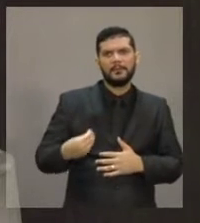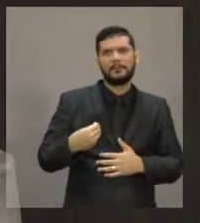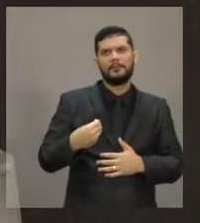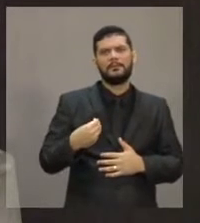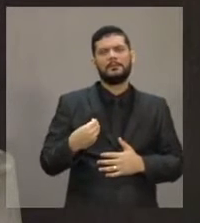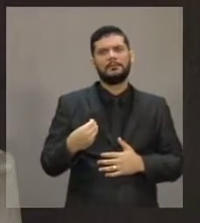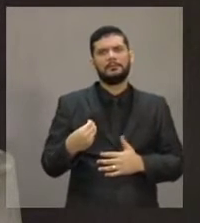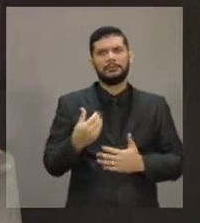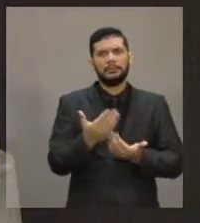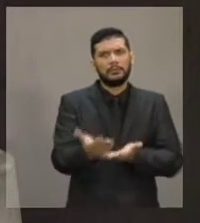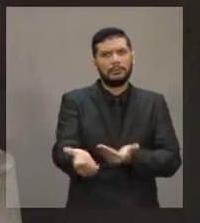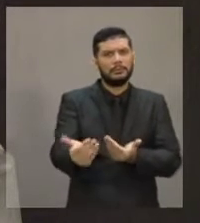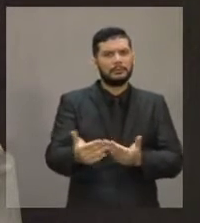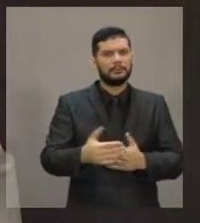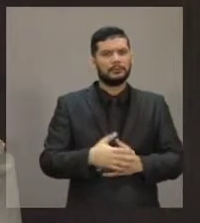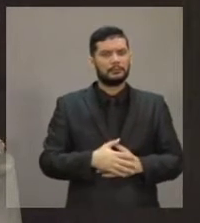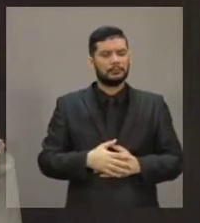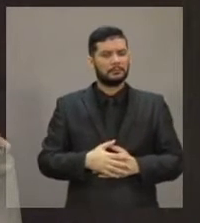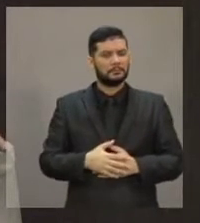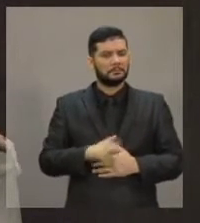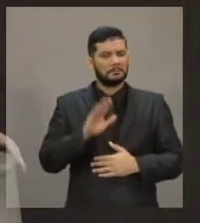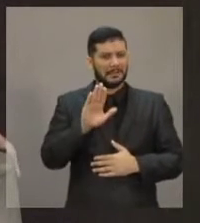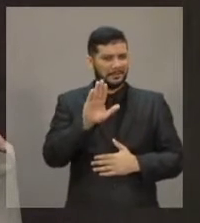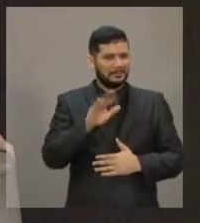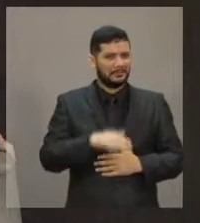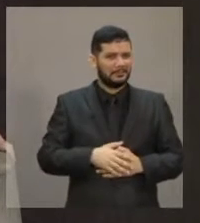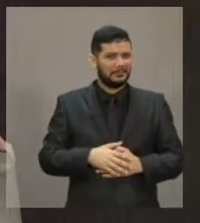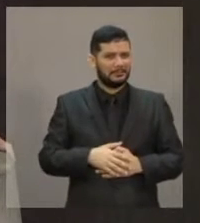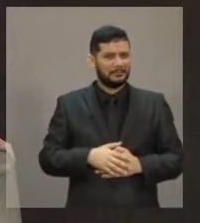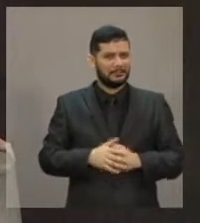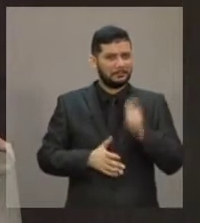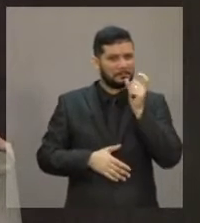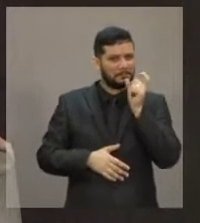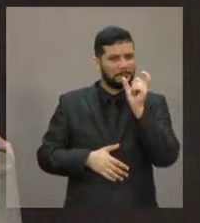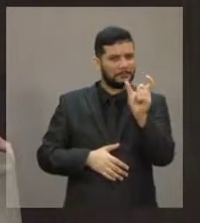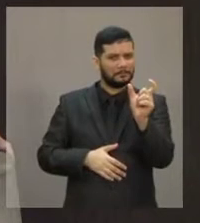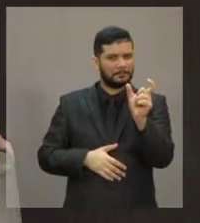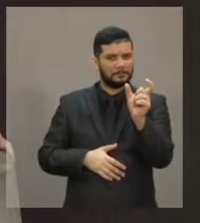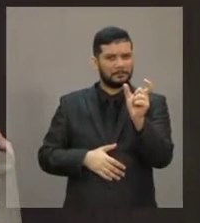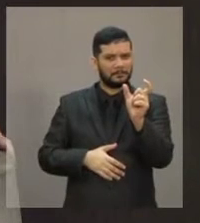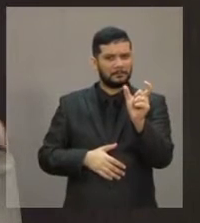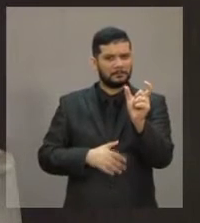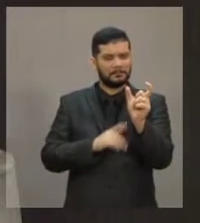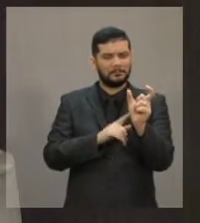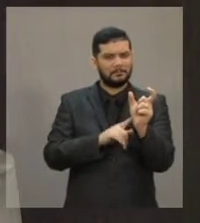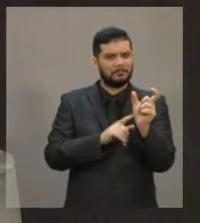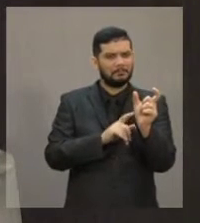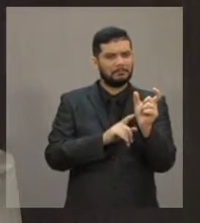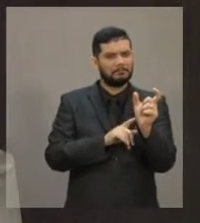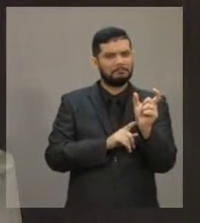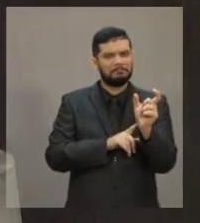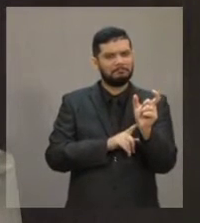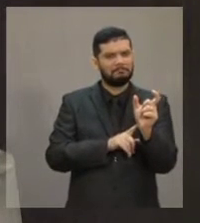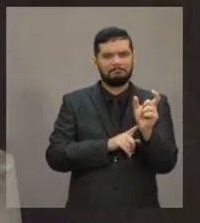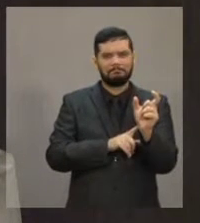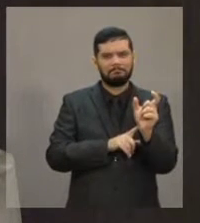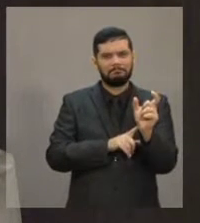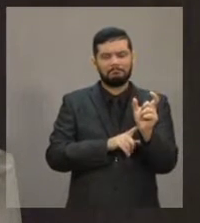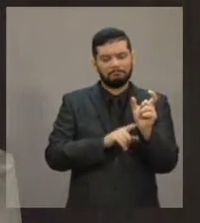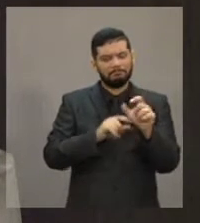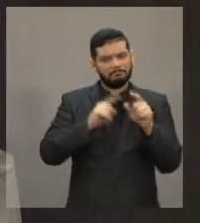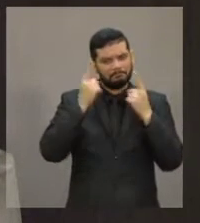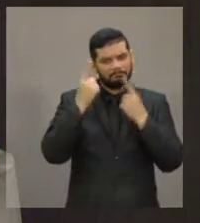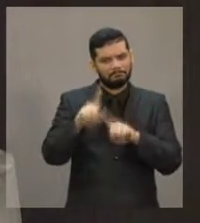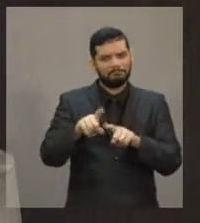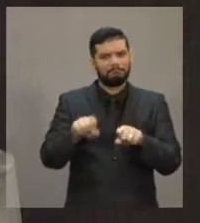É preciso compreender que estas falas, que constituem um inimigo ideal a ser